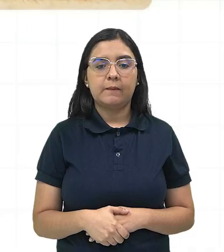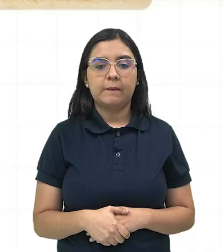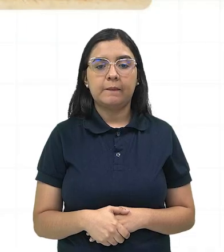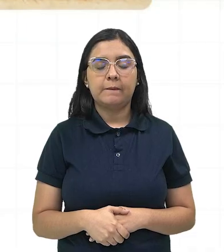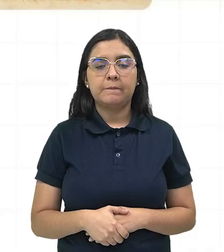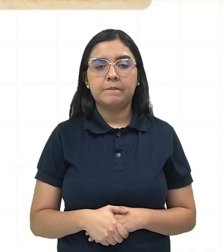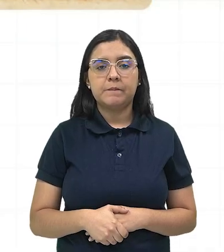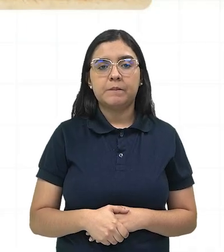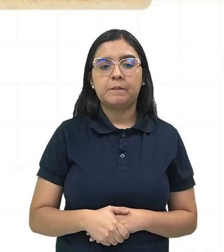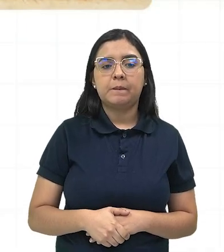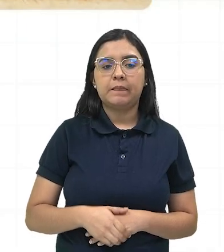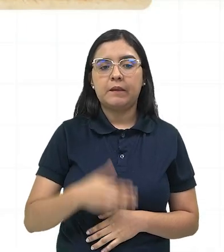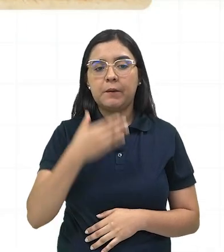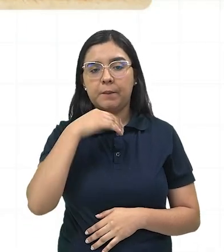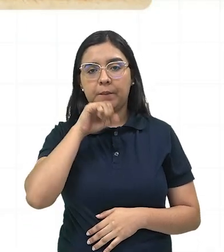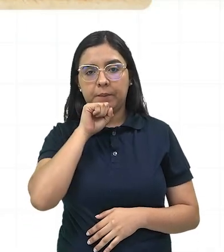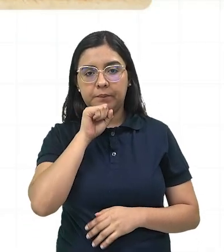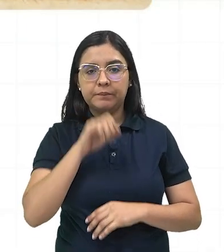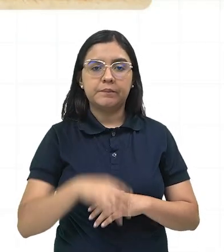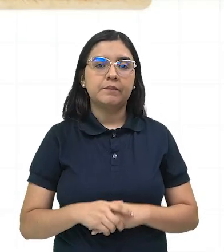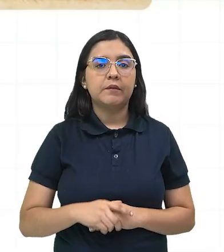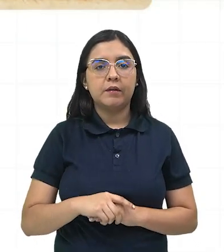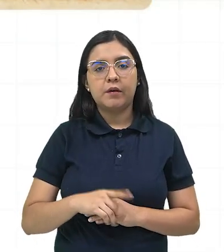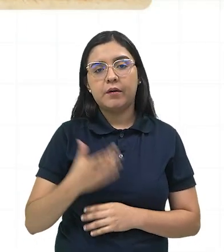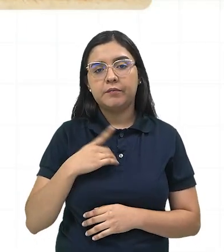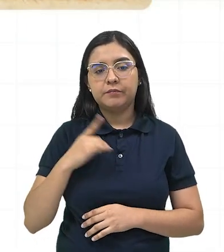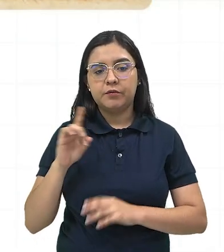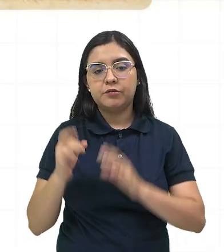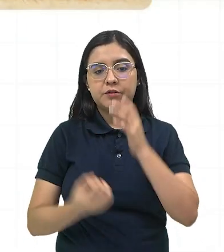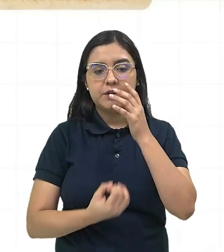O Pai, que é o Criador,